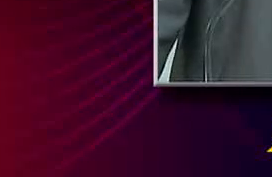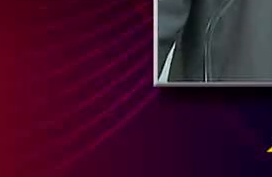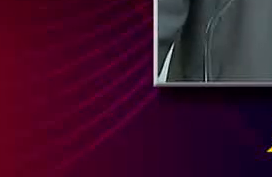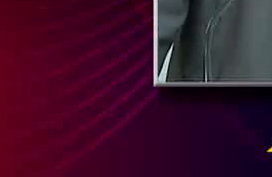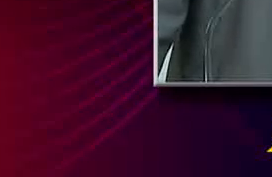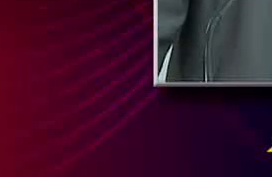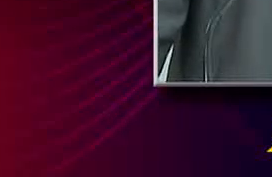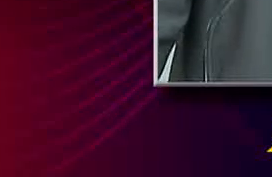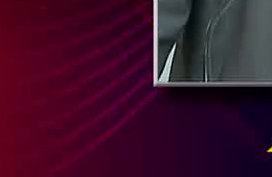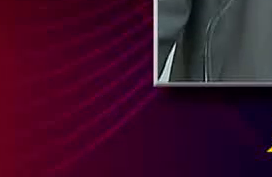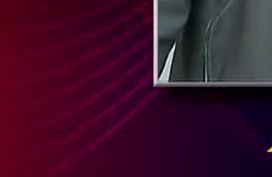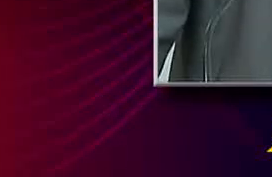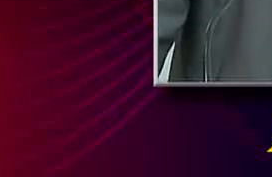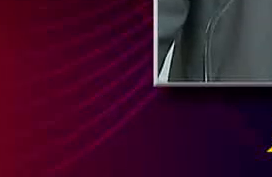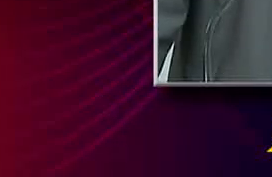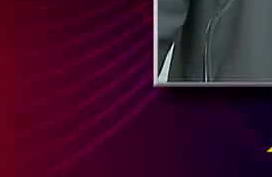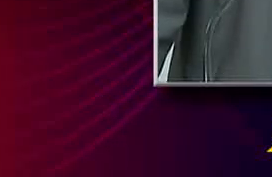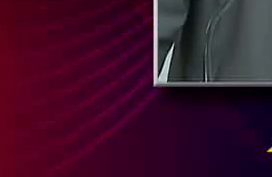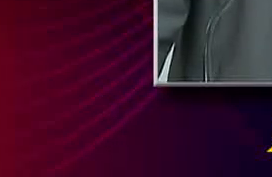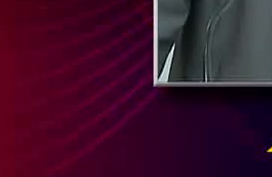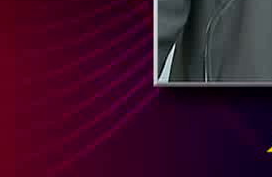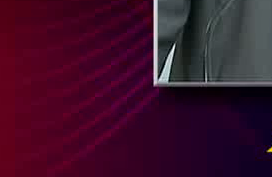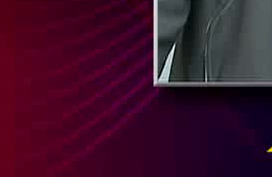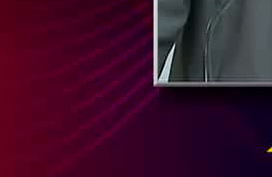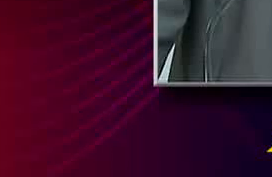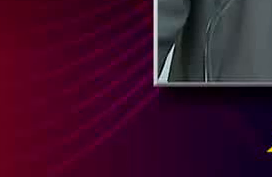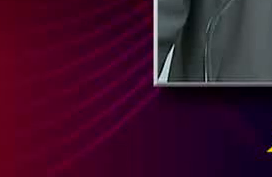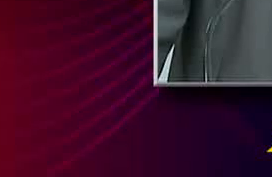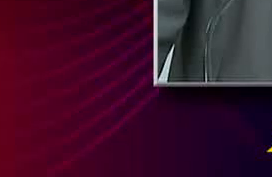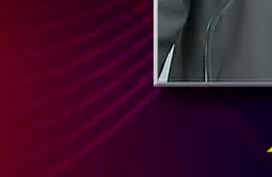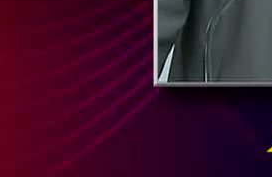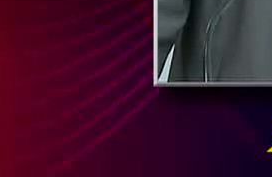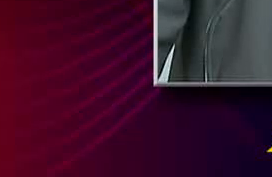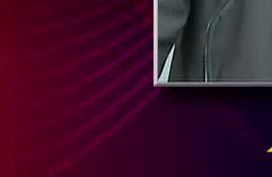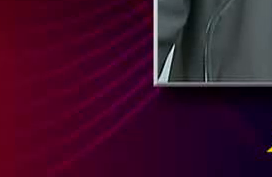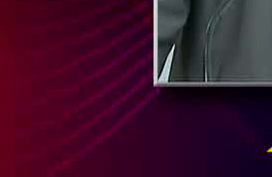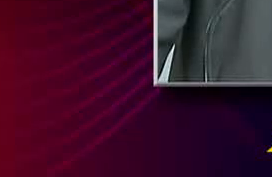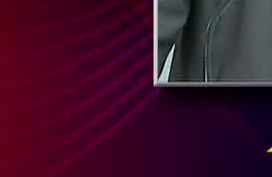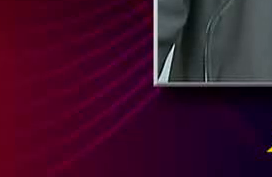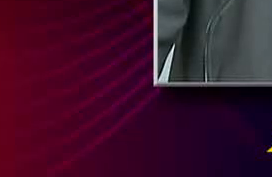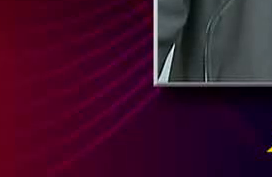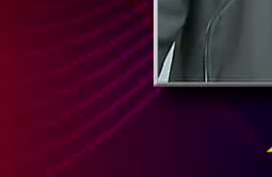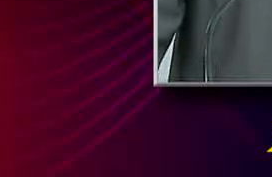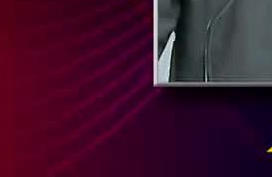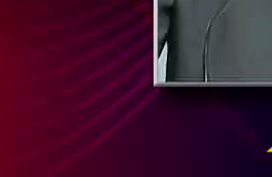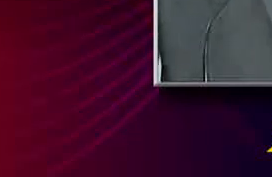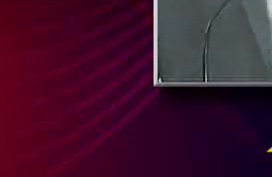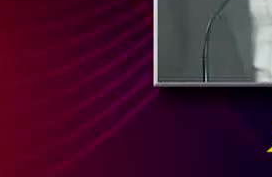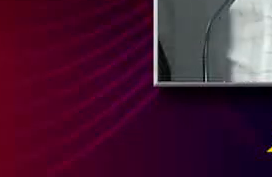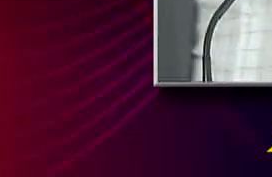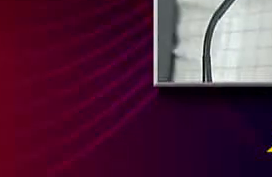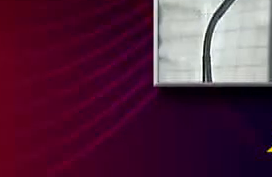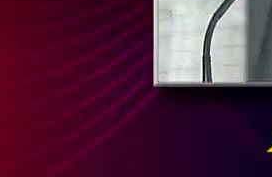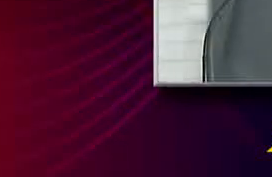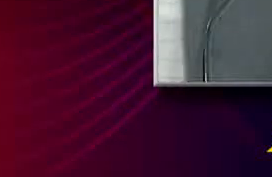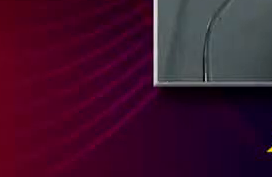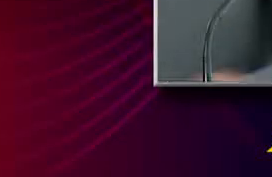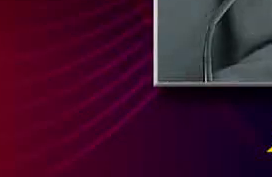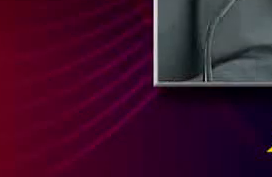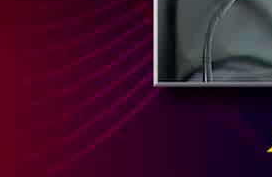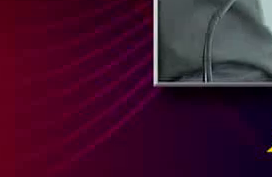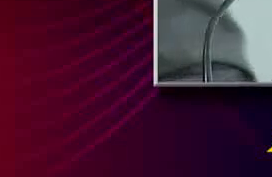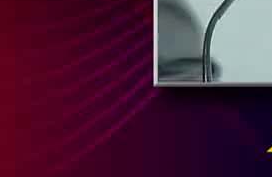tem que ter guarda municipal tem que ter polícia militar fiscalizando fazendo os comandos que os motociclistas podem não